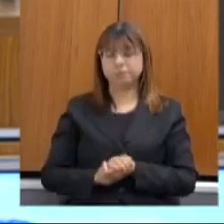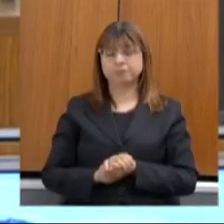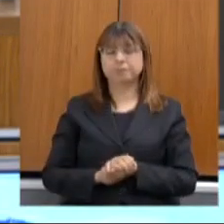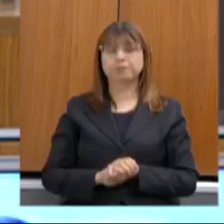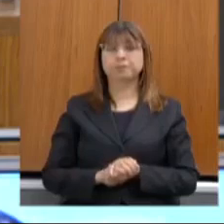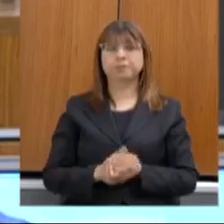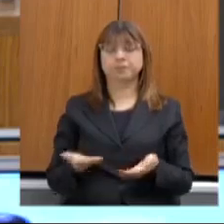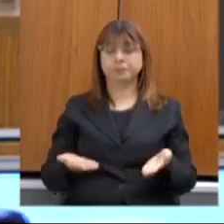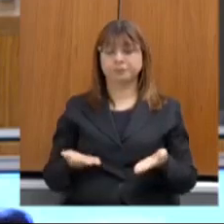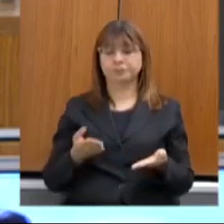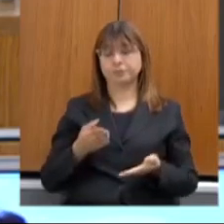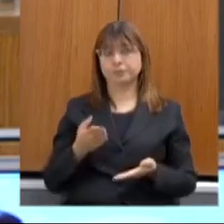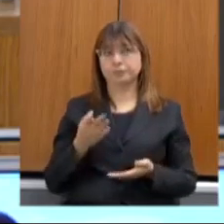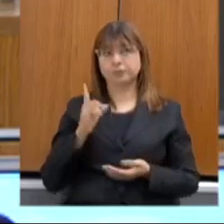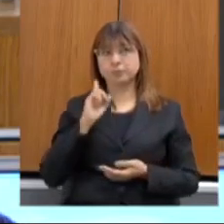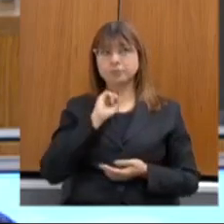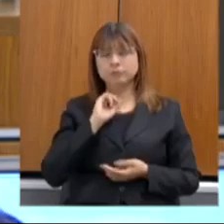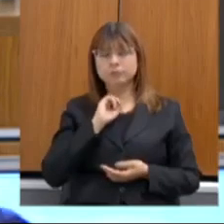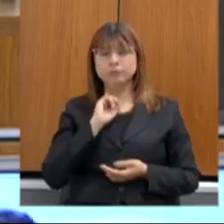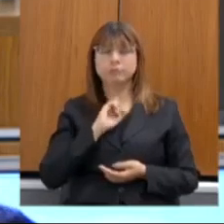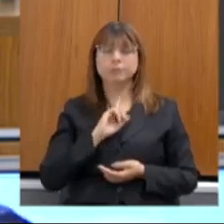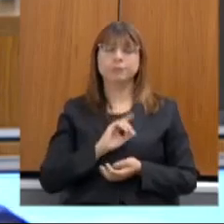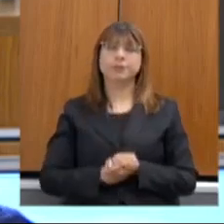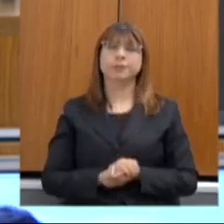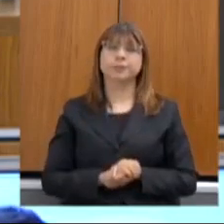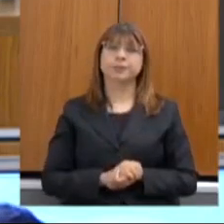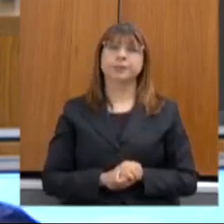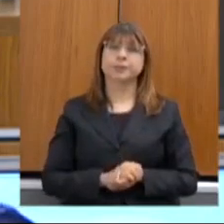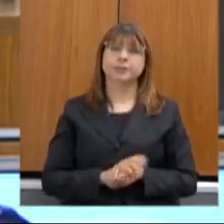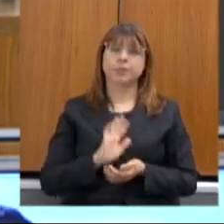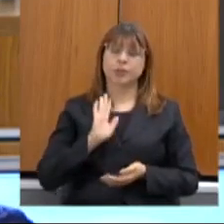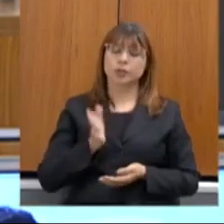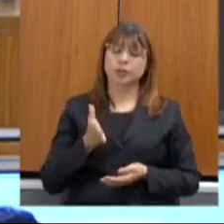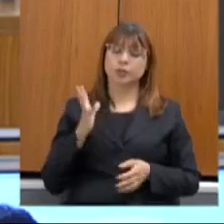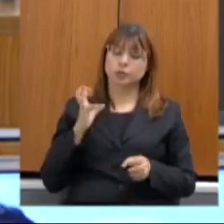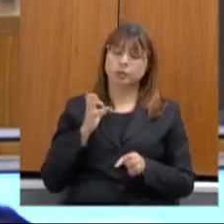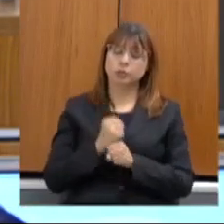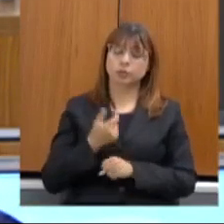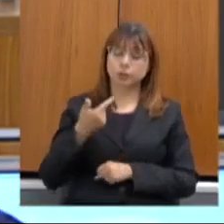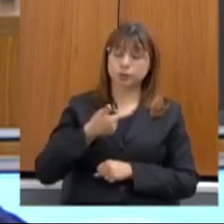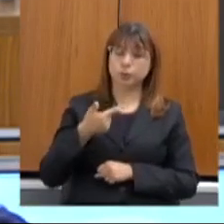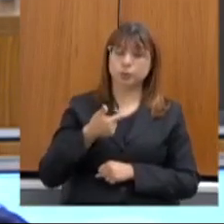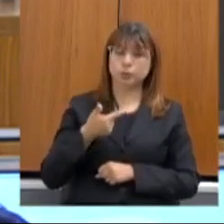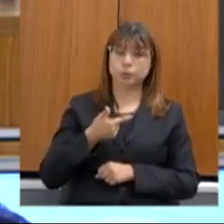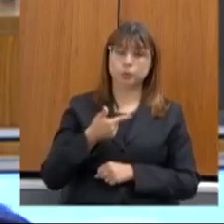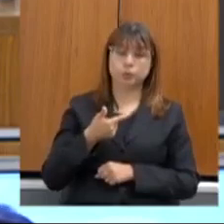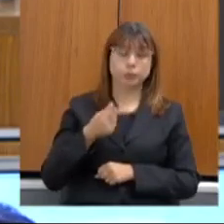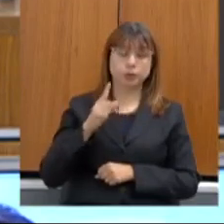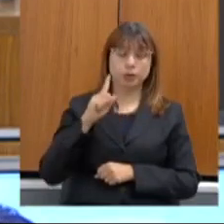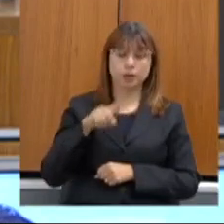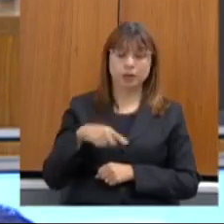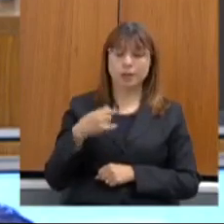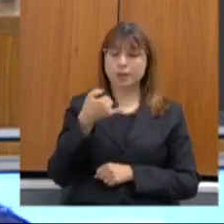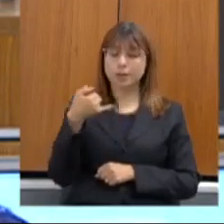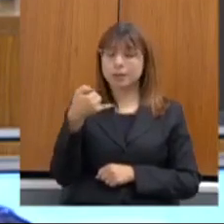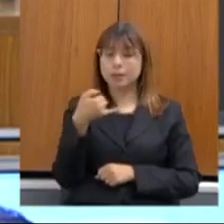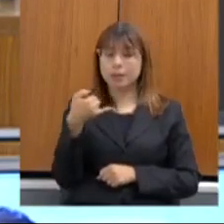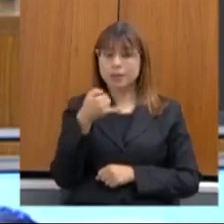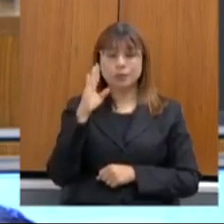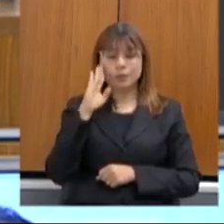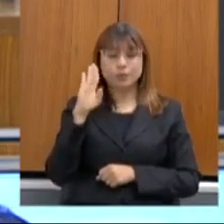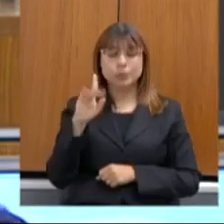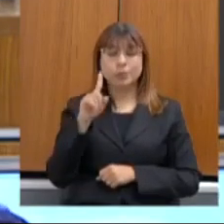Hoje o Brasil os Minas Gerais é acumula o segundo maior déficit de